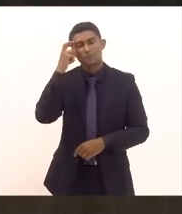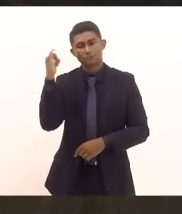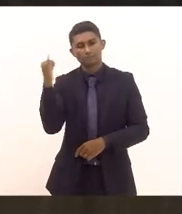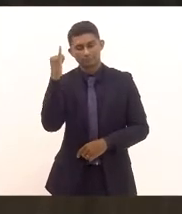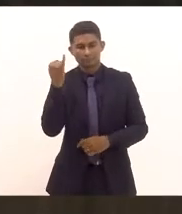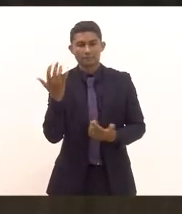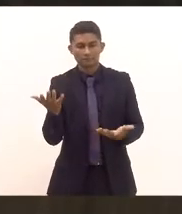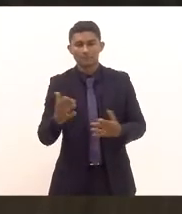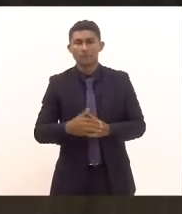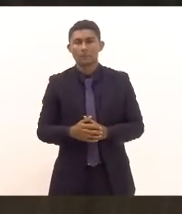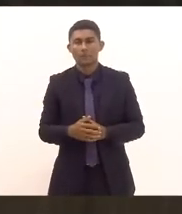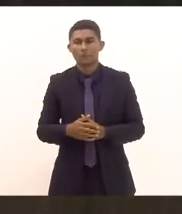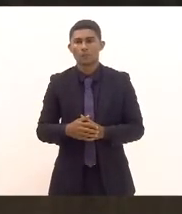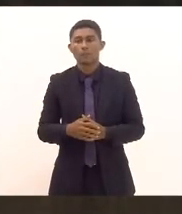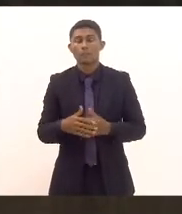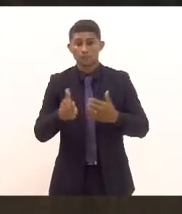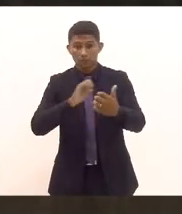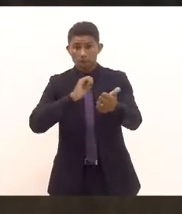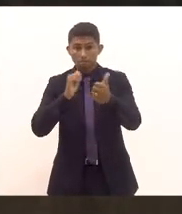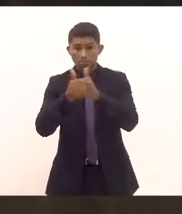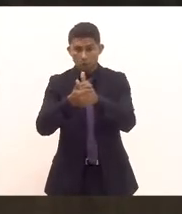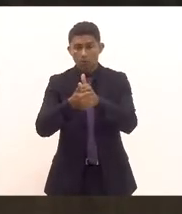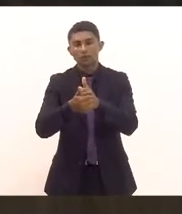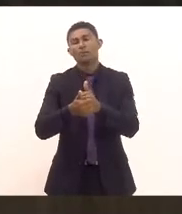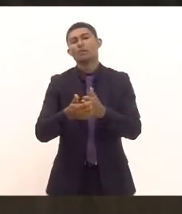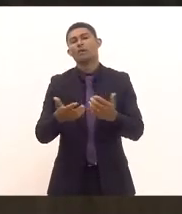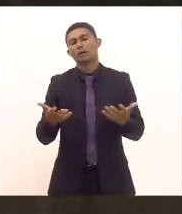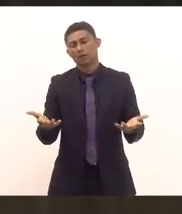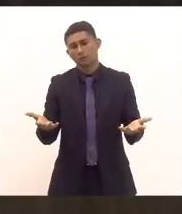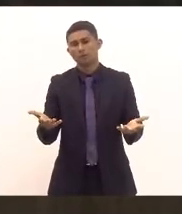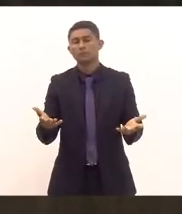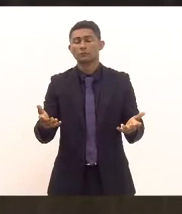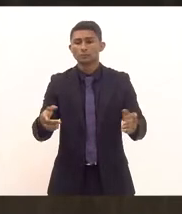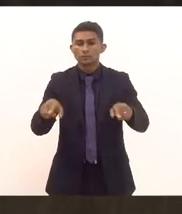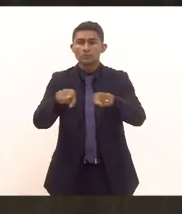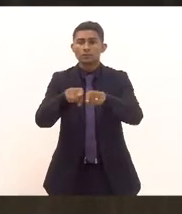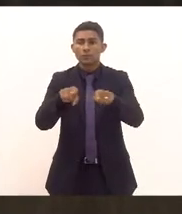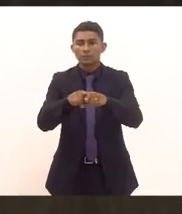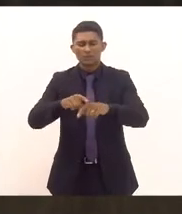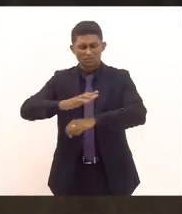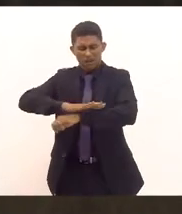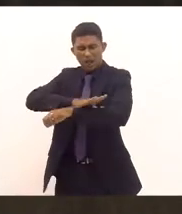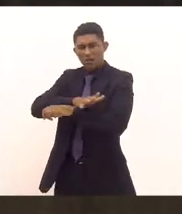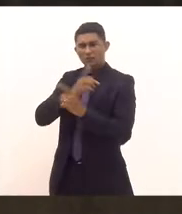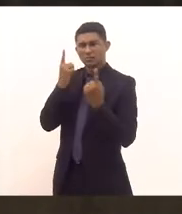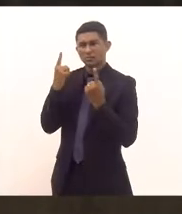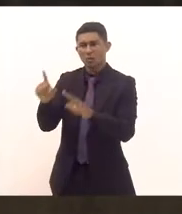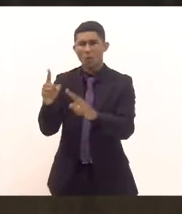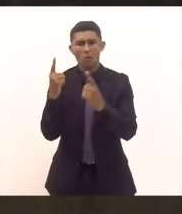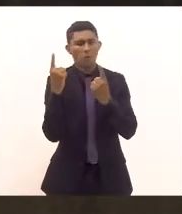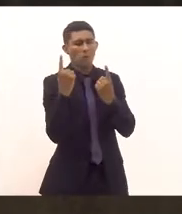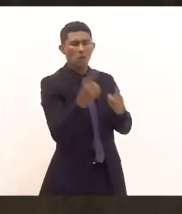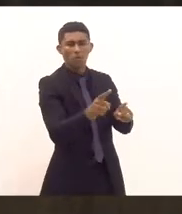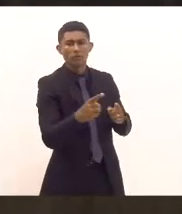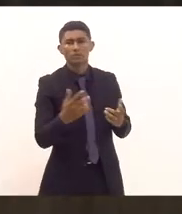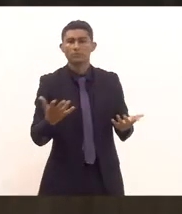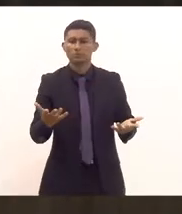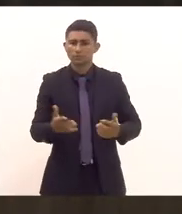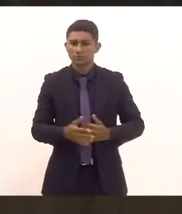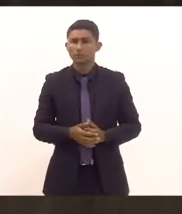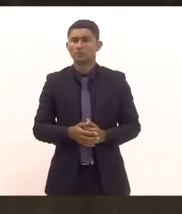Central então poder usar o esporte também para dar recados anti-racistas para